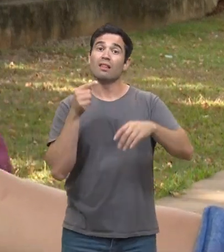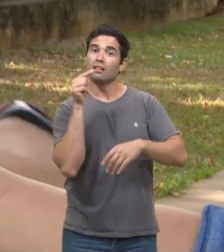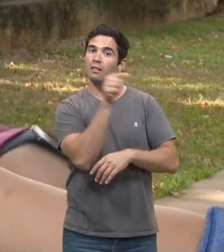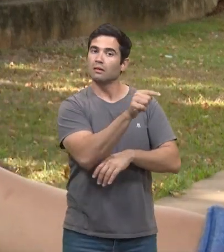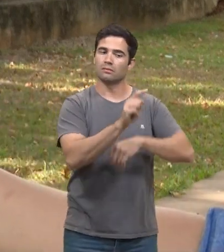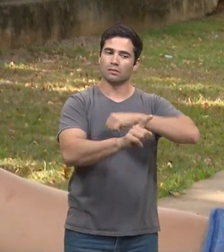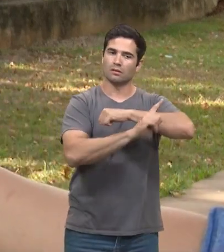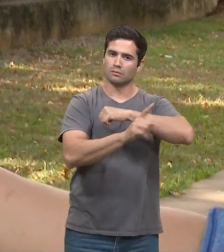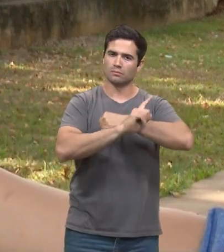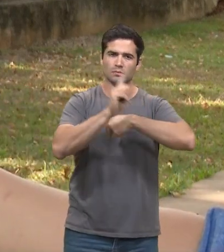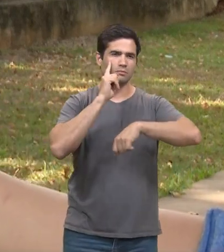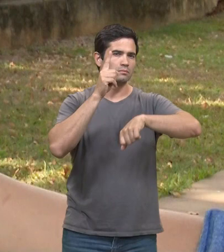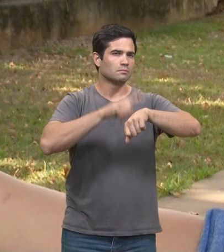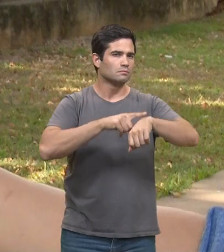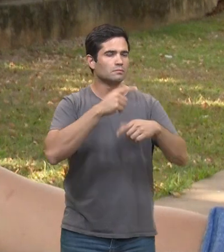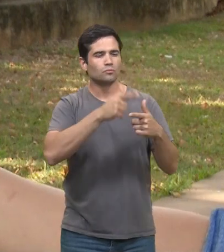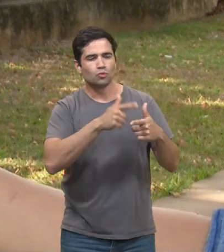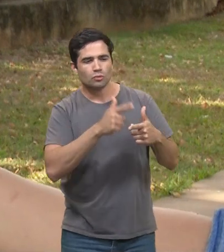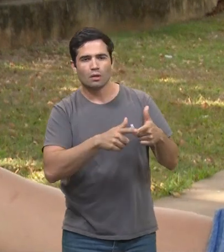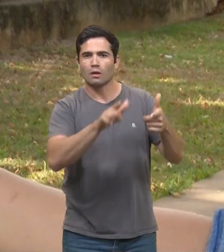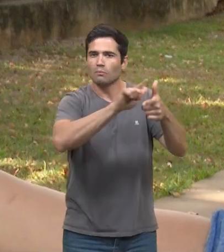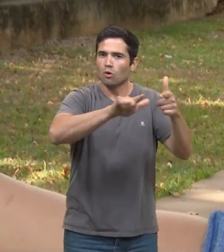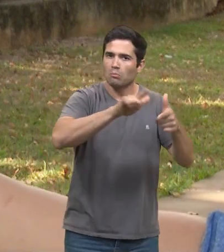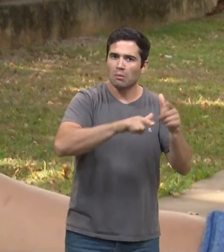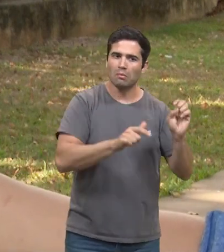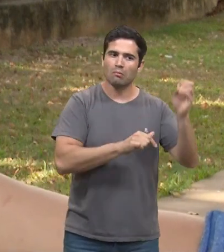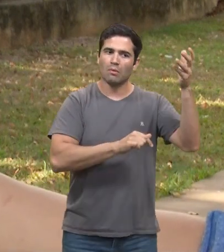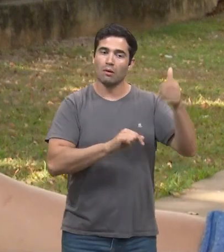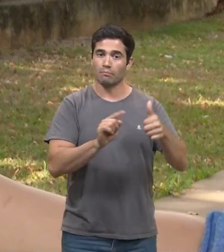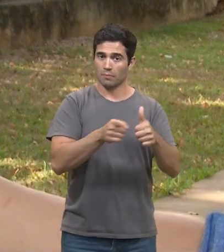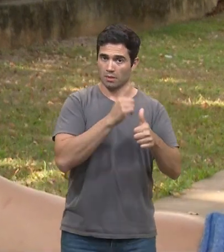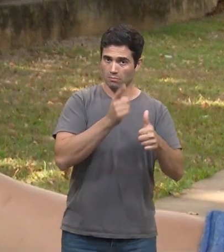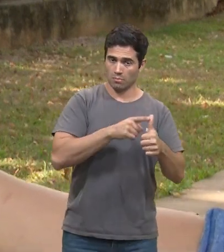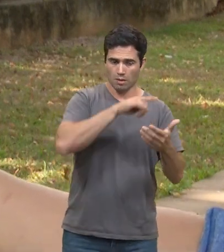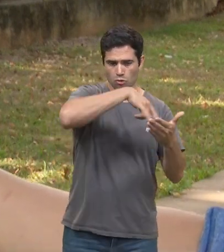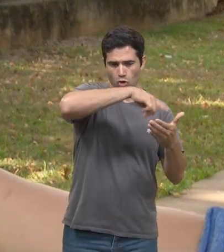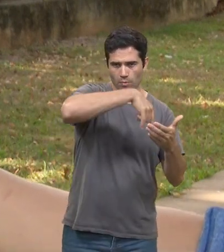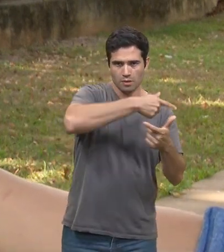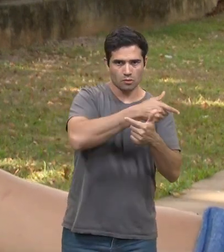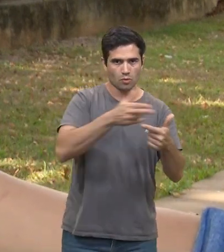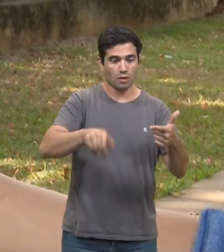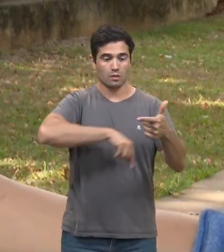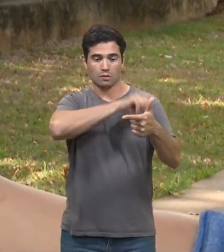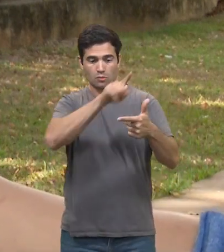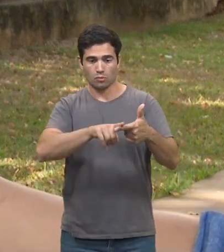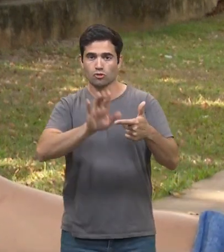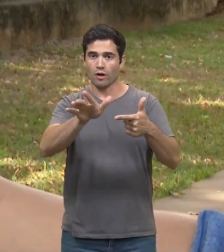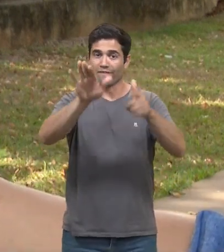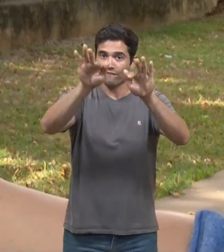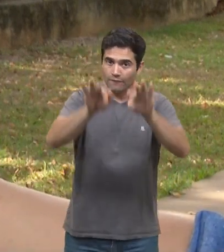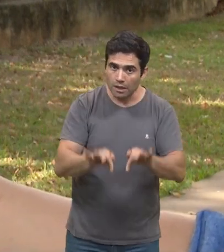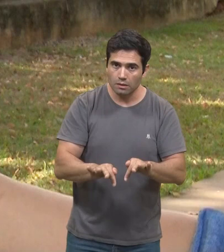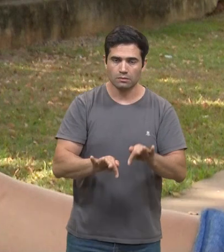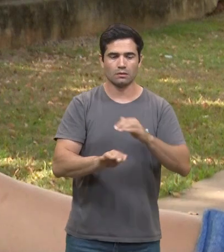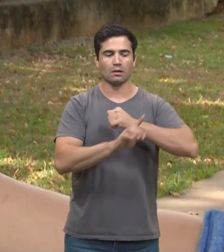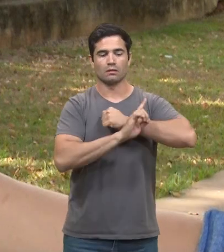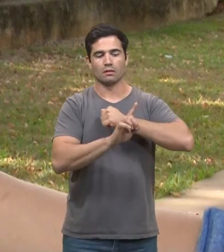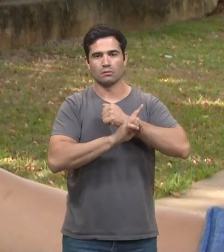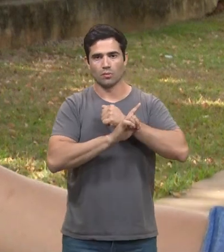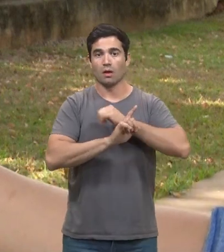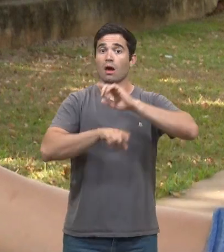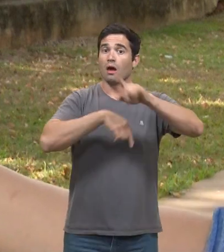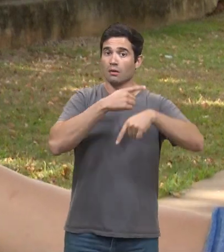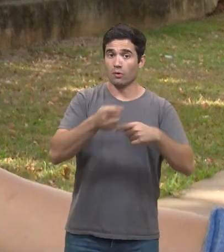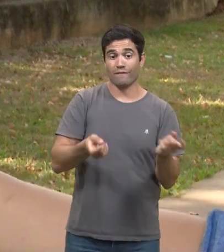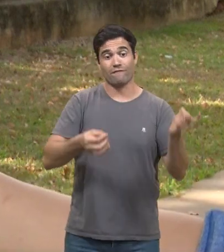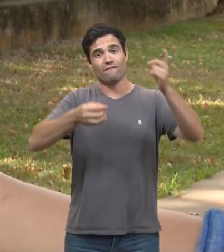atendimento, identificar a causa e tudo mais, colher documento num primeiro atendimento, num segundo atendimento já vai finalizar o atendimento,